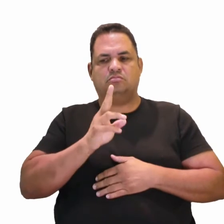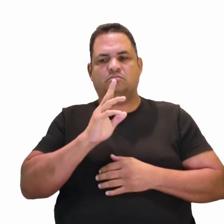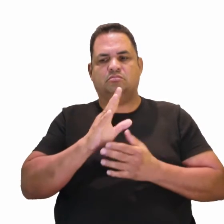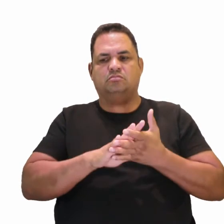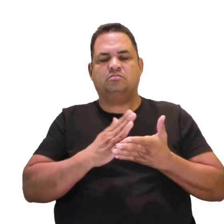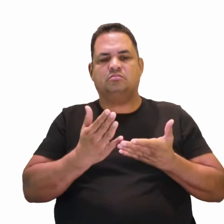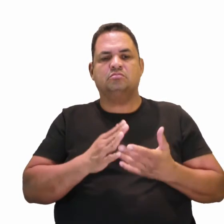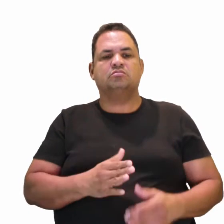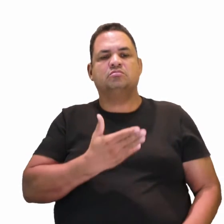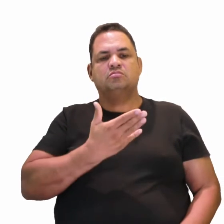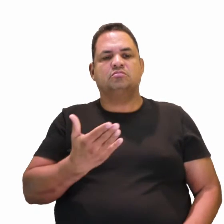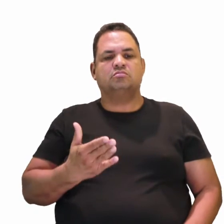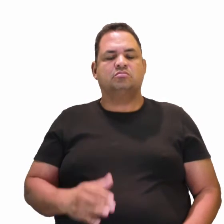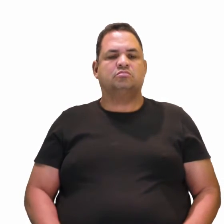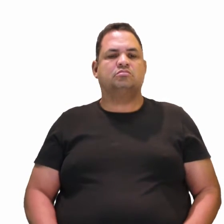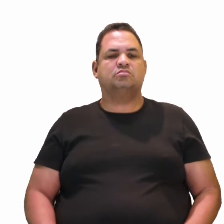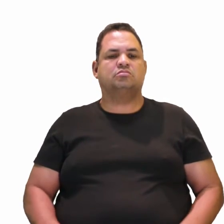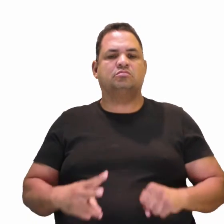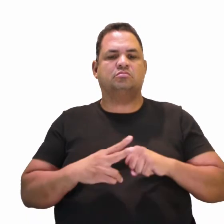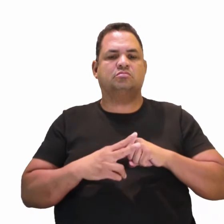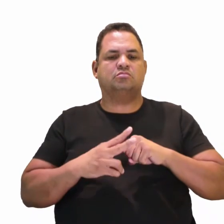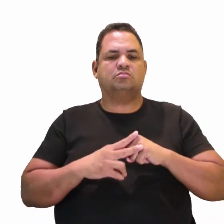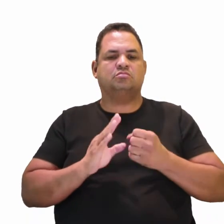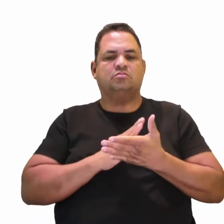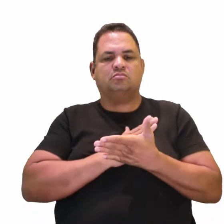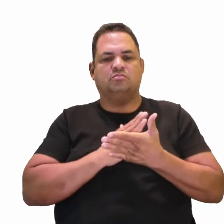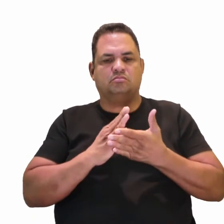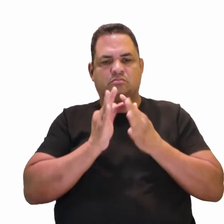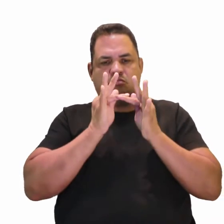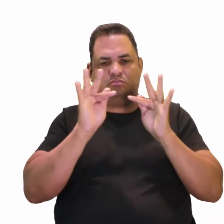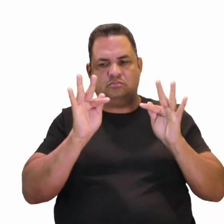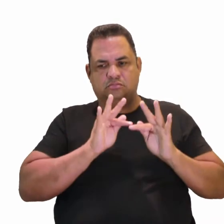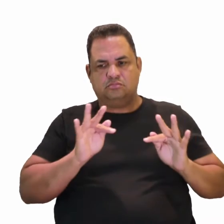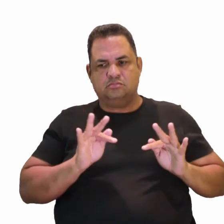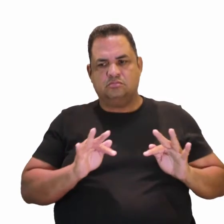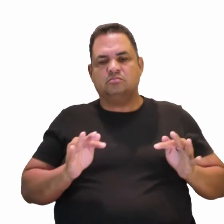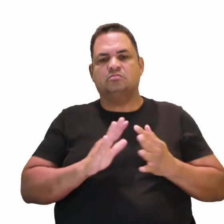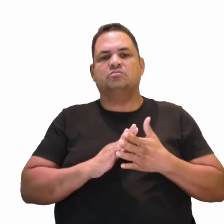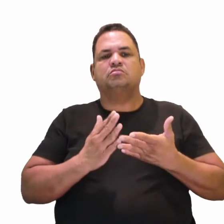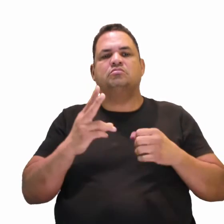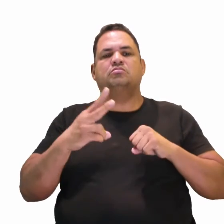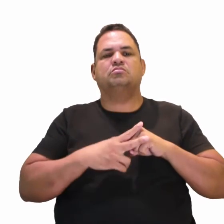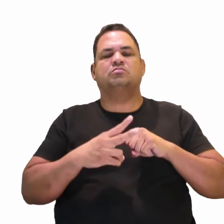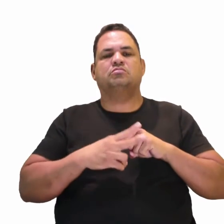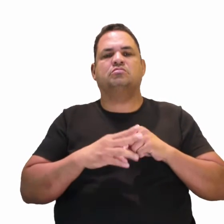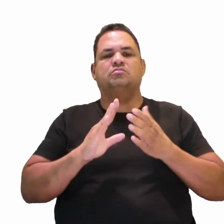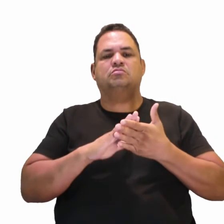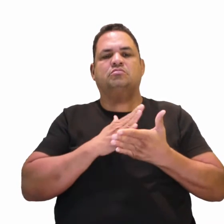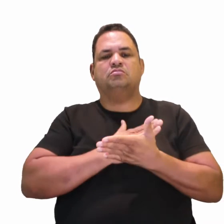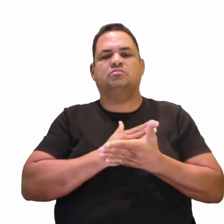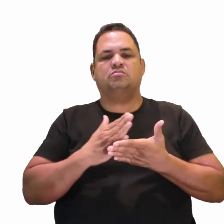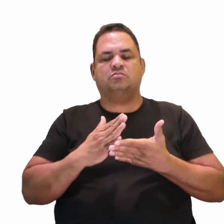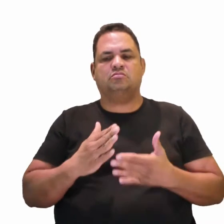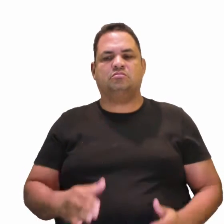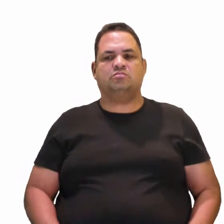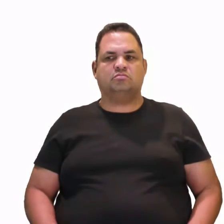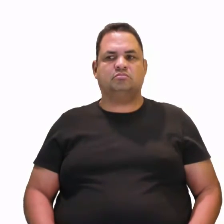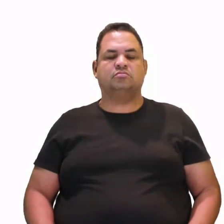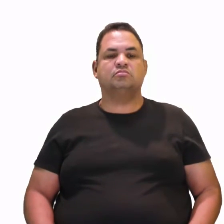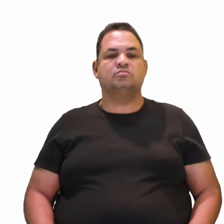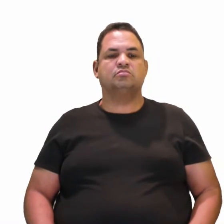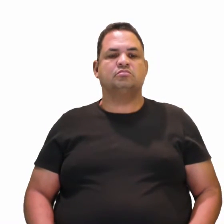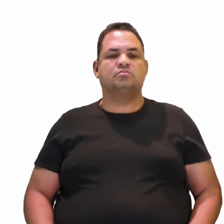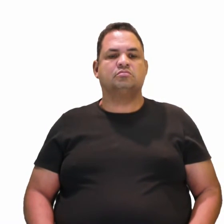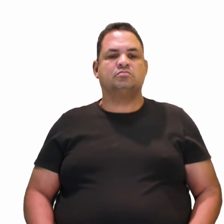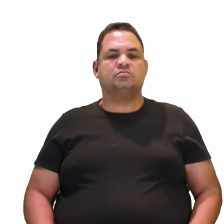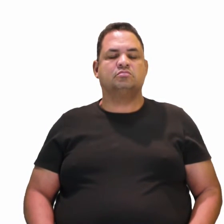verbo, ou don't, cut, keep, eat, don't, reduce, don't. Então ele começava Com certeza usando o